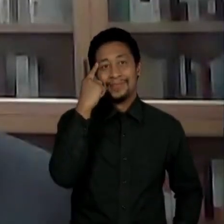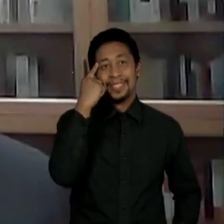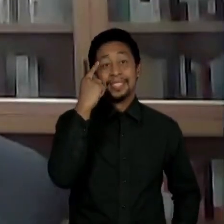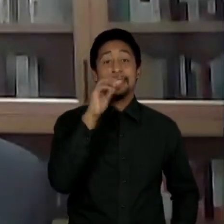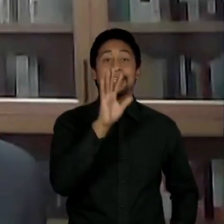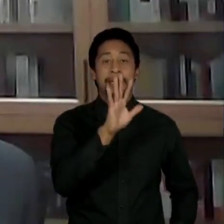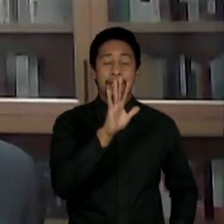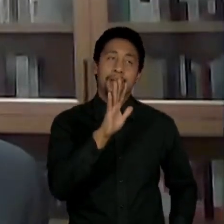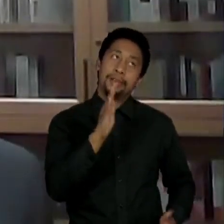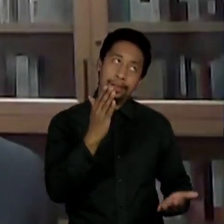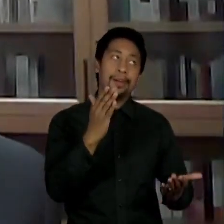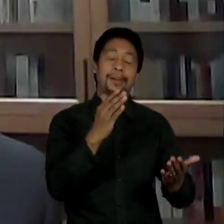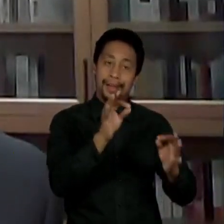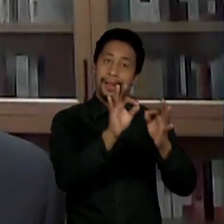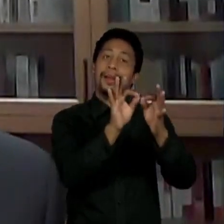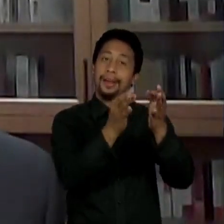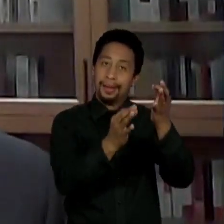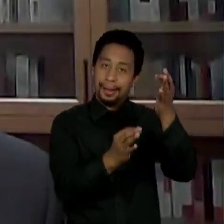É uma tão longa.